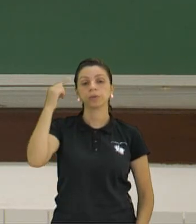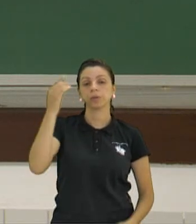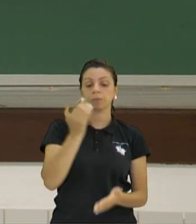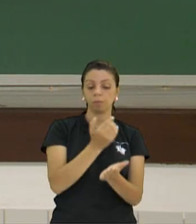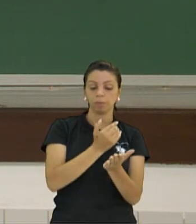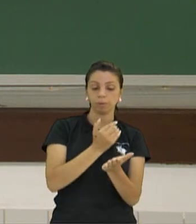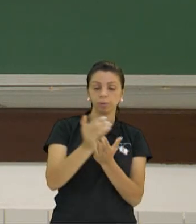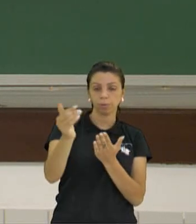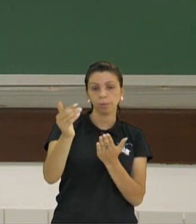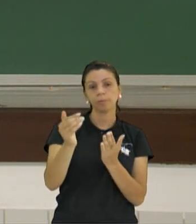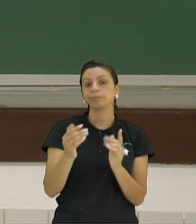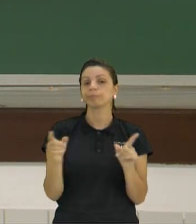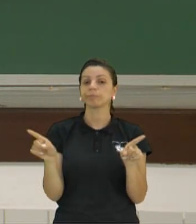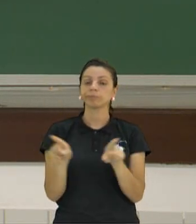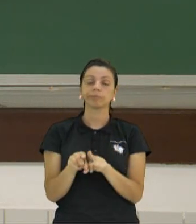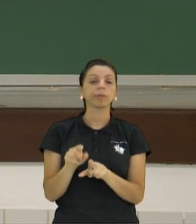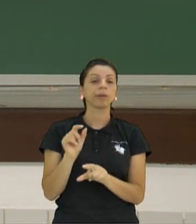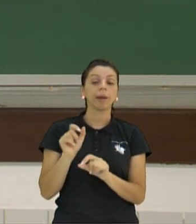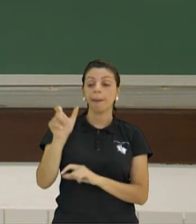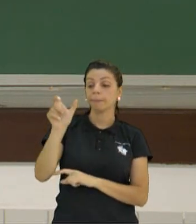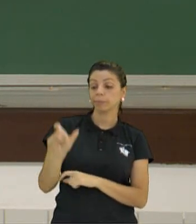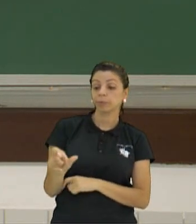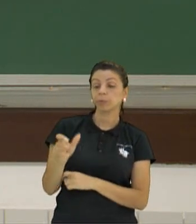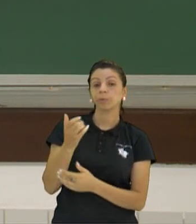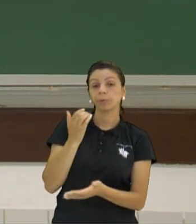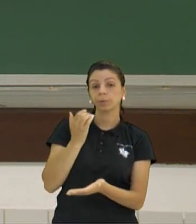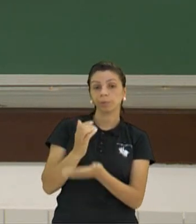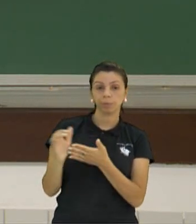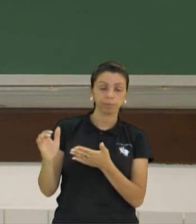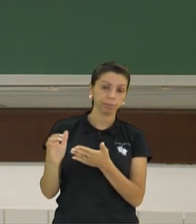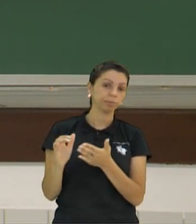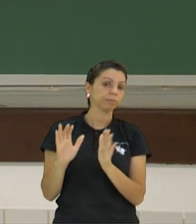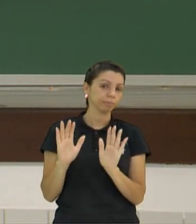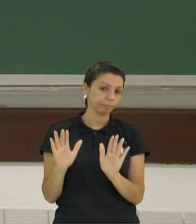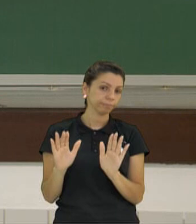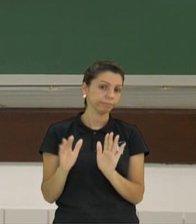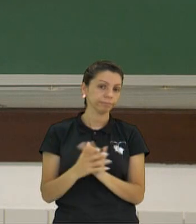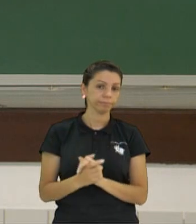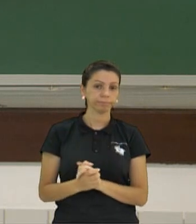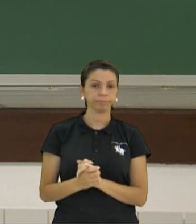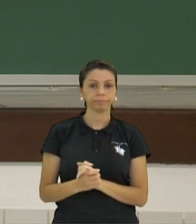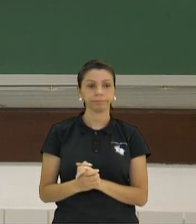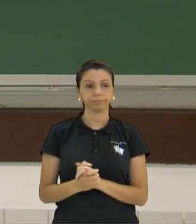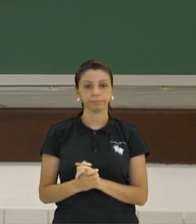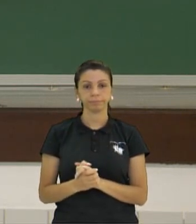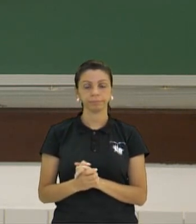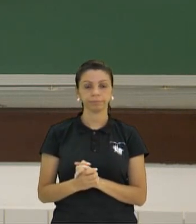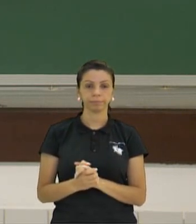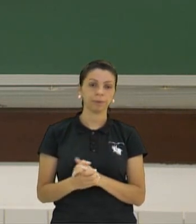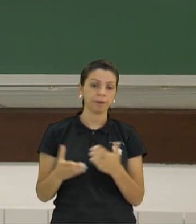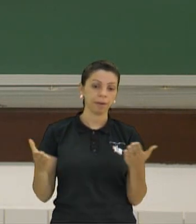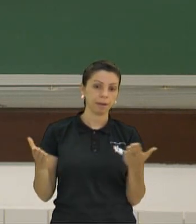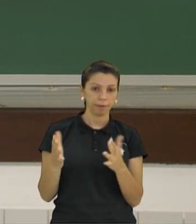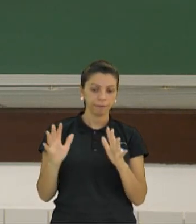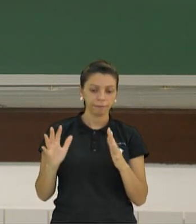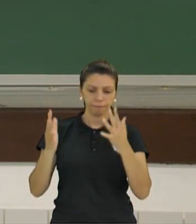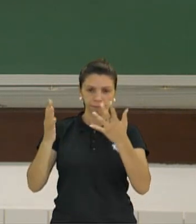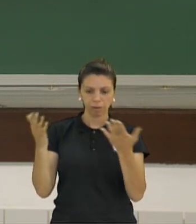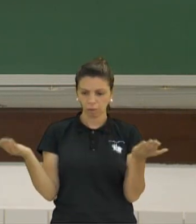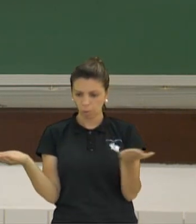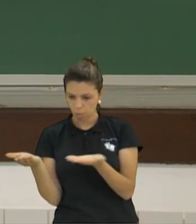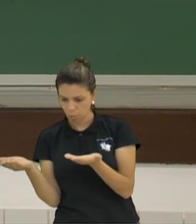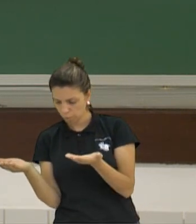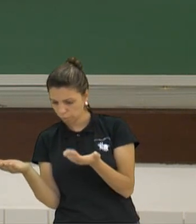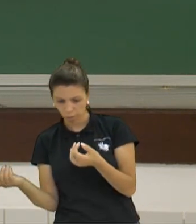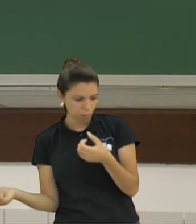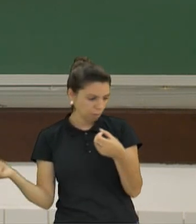começou, você vai colocar quem começou. Não, daí você já vem para a festa do milho hoje. Daí você